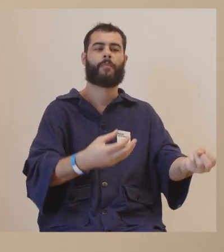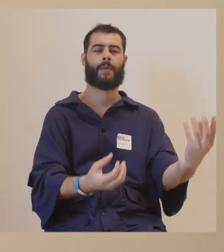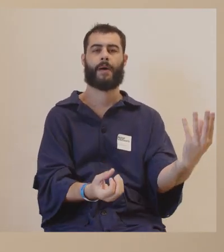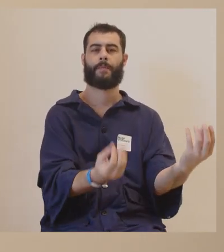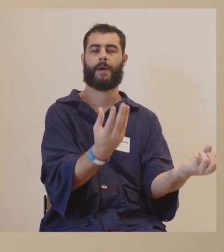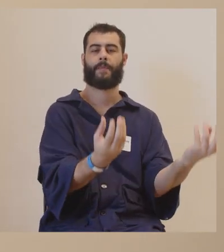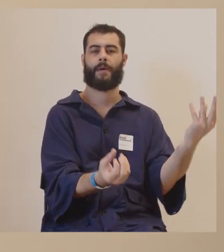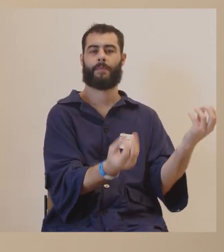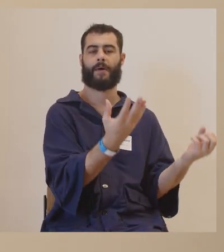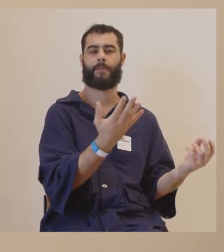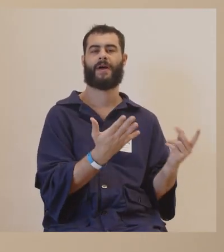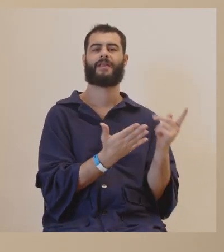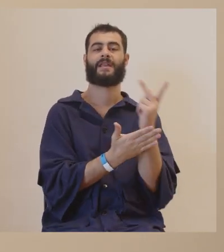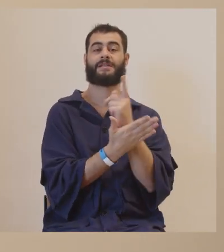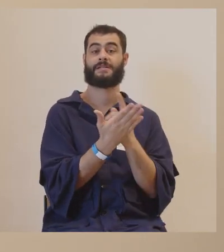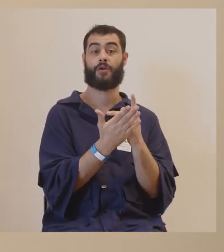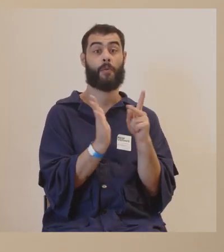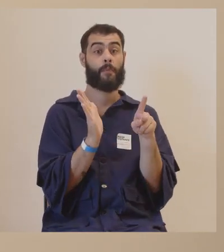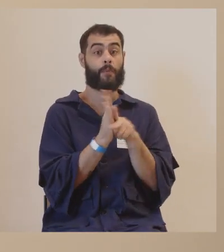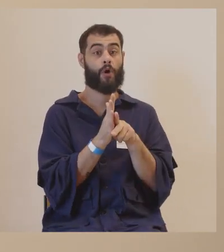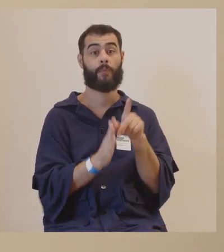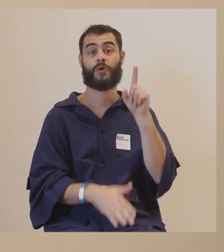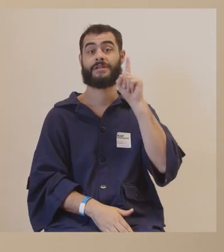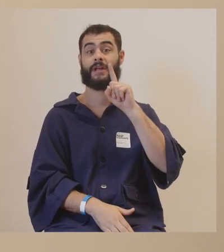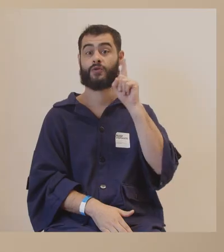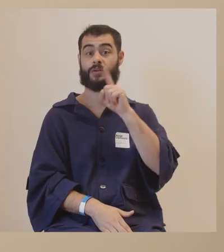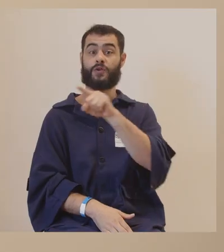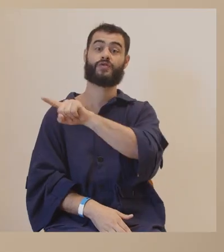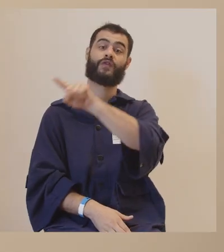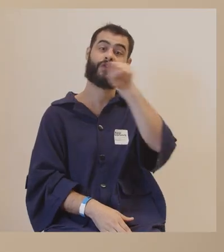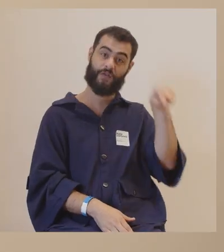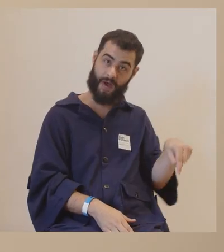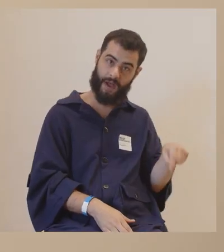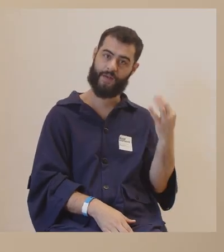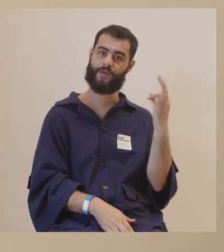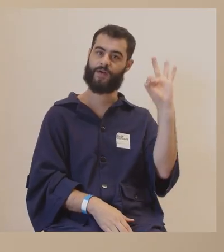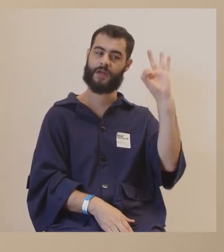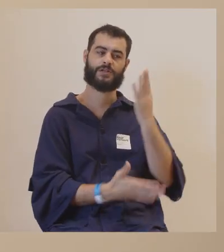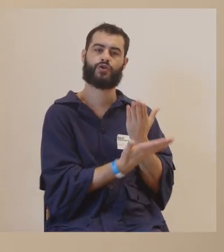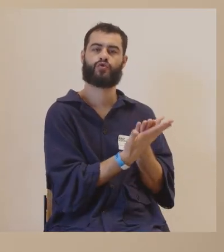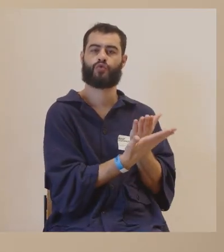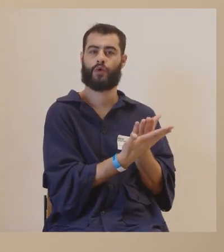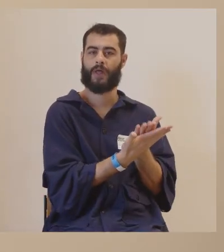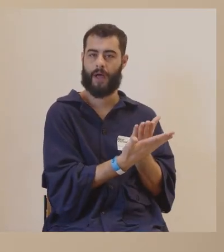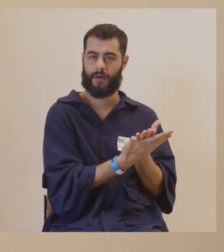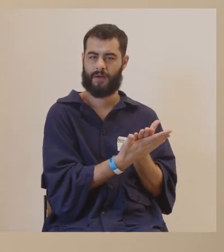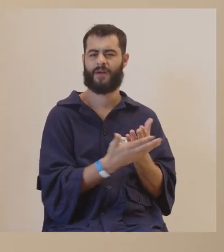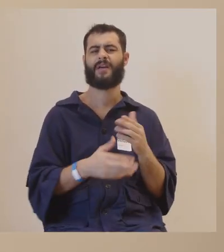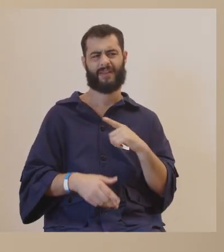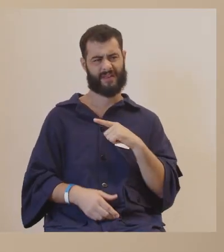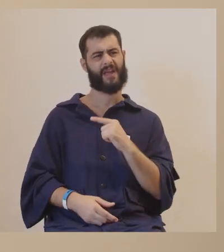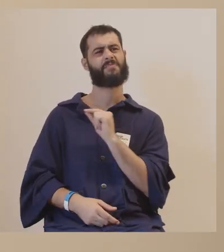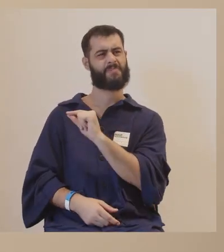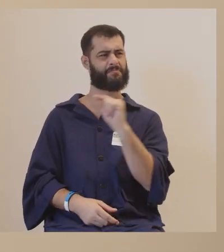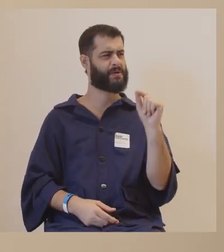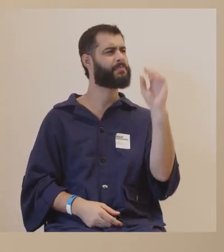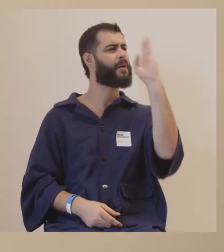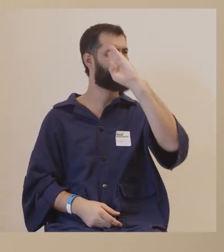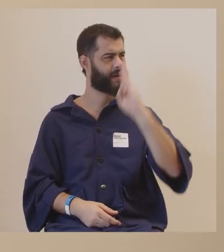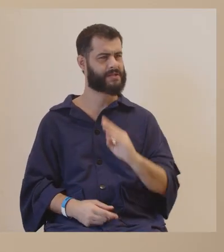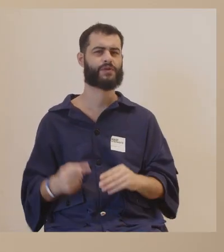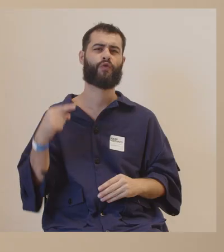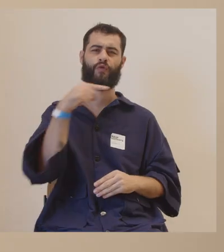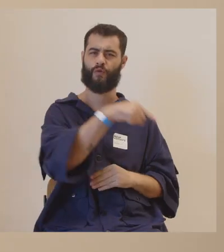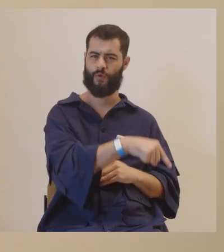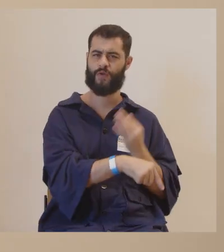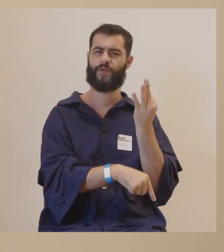estadunidenses que chegam para fazer a sua formação na França, como os brasileiros fizeram muitas vezes, e outros artistas, né, de outros países do